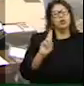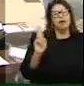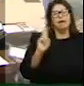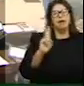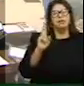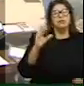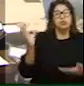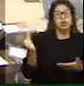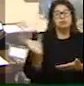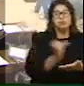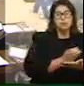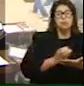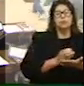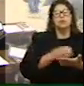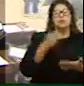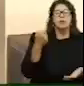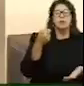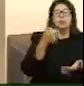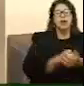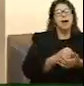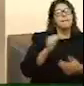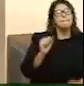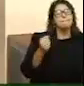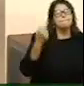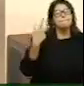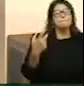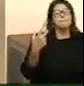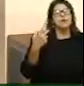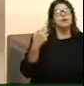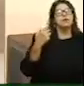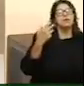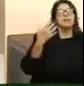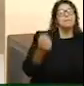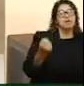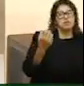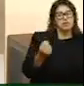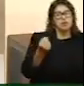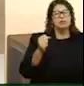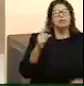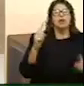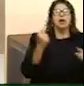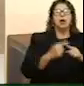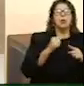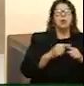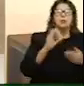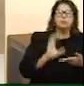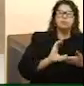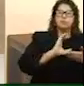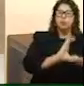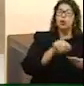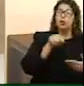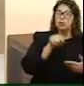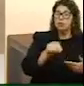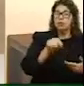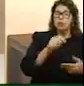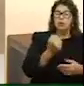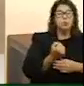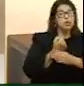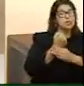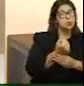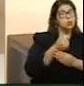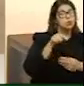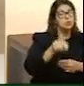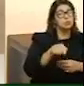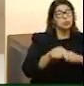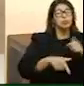Grande do Sul para cobrir o rombo da Previdência. Recursos que poderiam estar indo para garantir a segurança dos senhores e senhoras